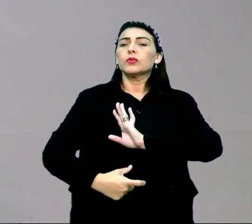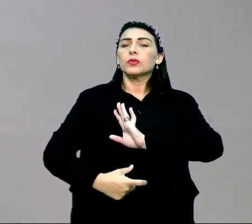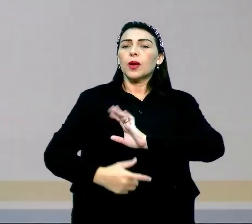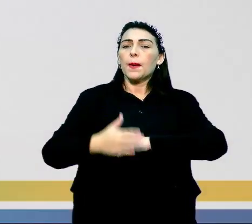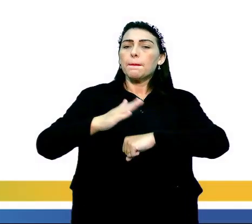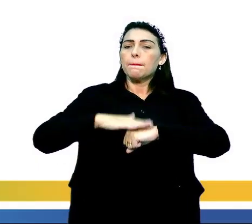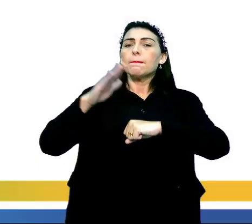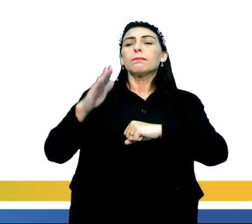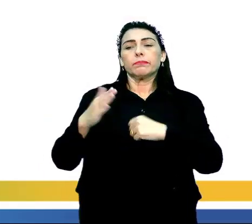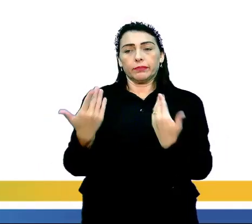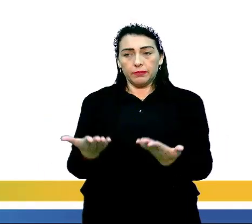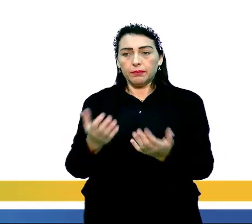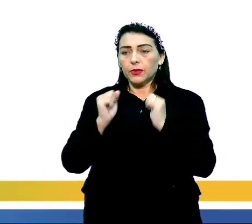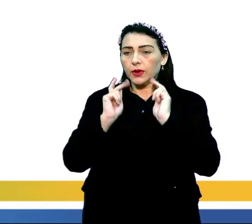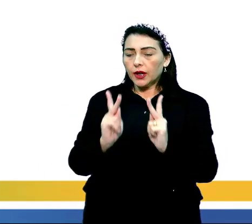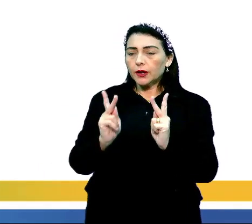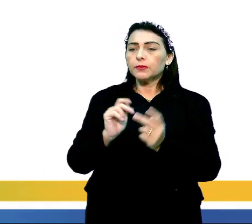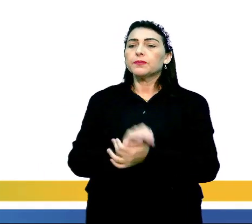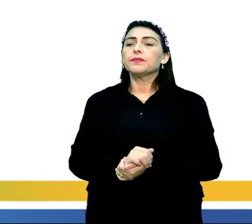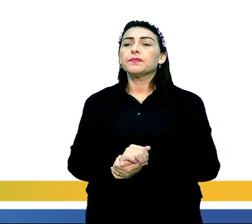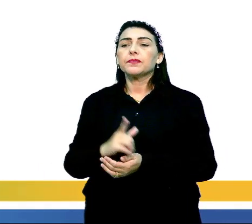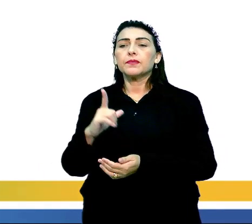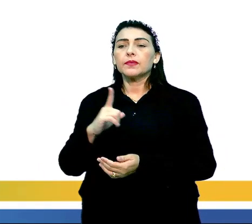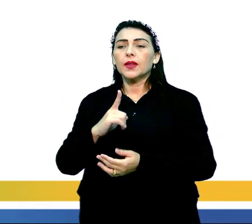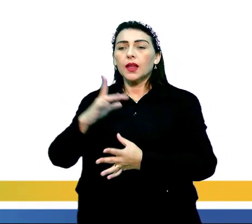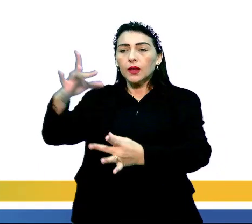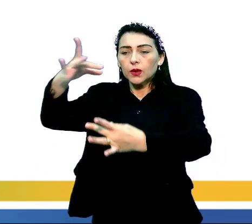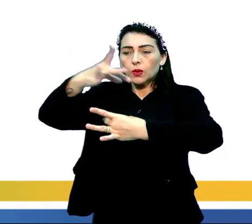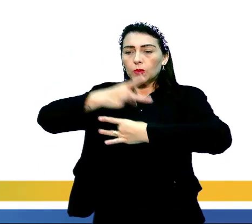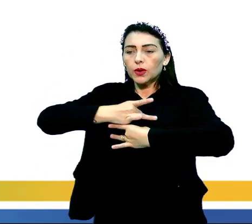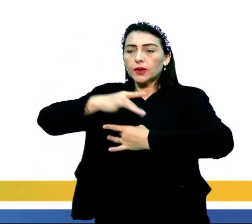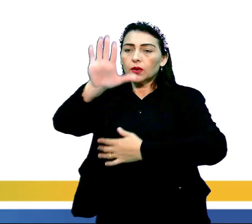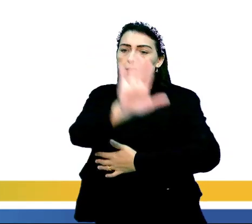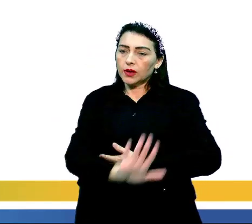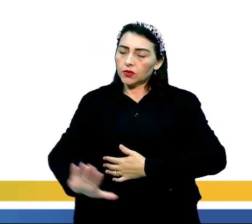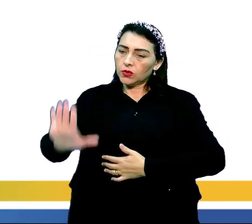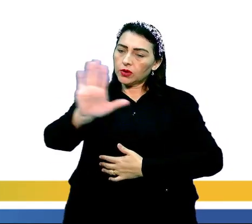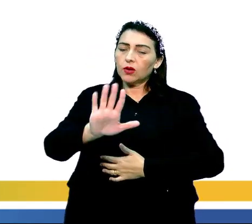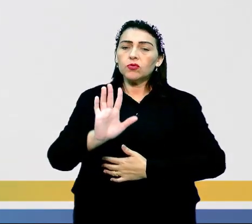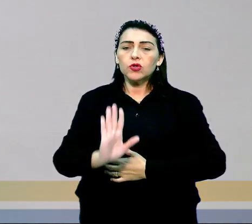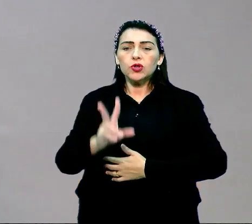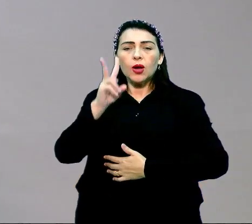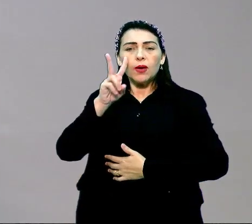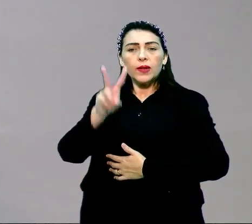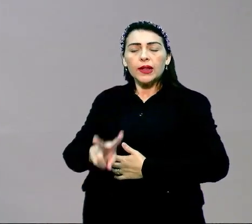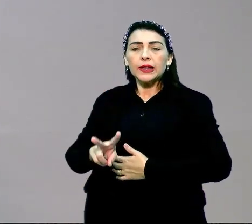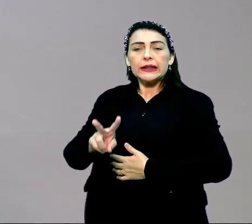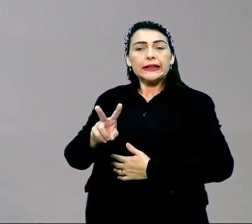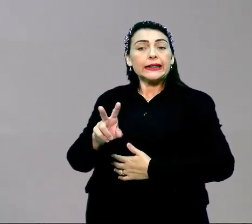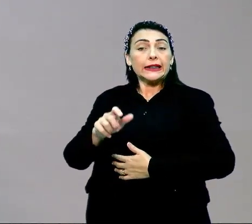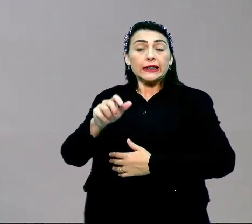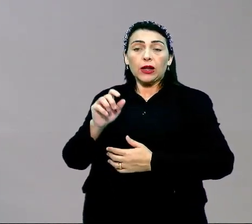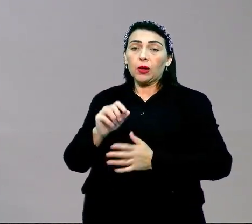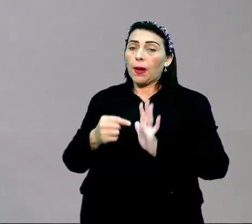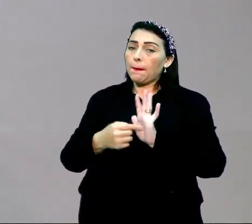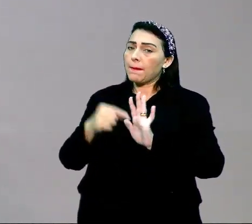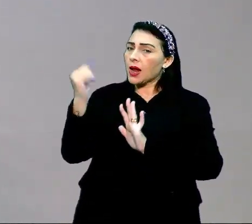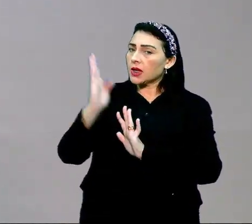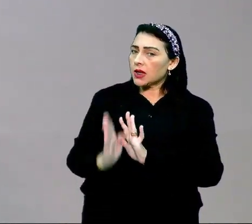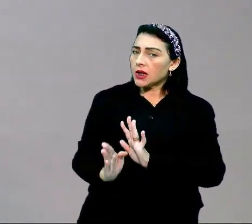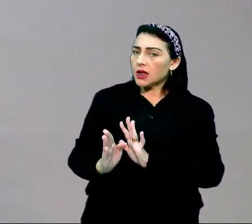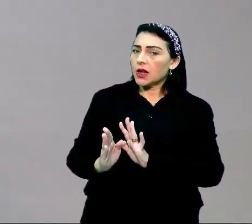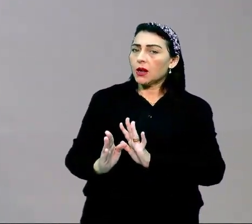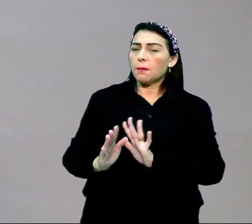um pouco mais intrínseca, beleza? Tem a incorporação nacional, porque como a gente já está vendo aí, ele não necessariamente é brasileiro. Aqui